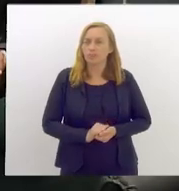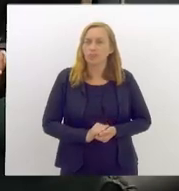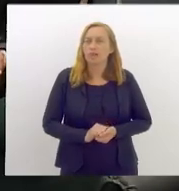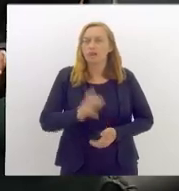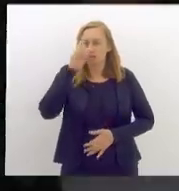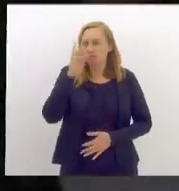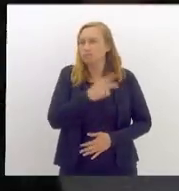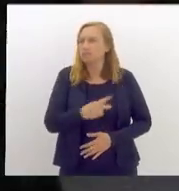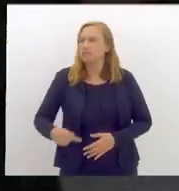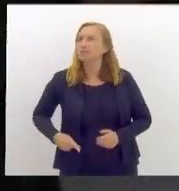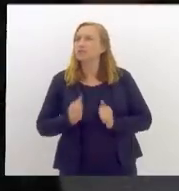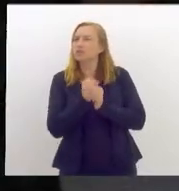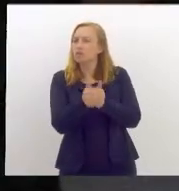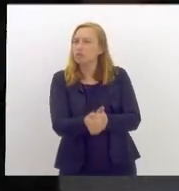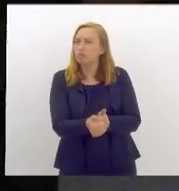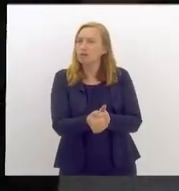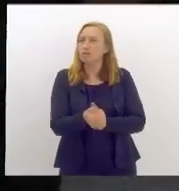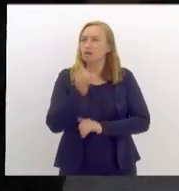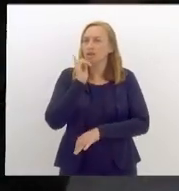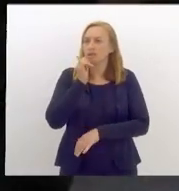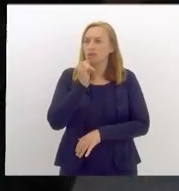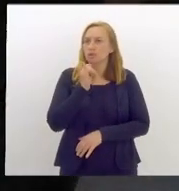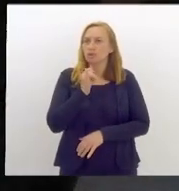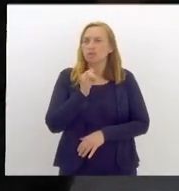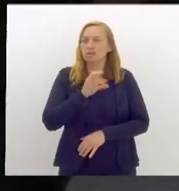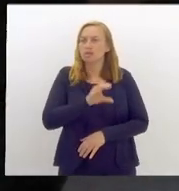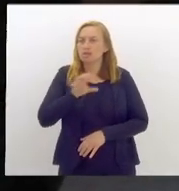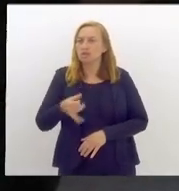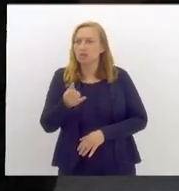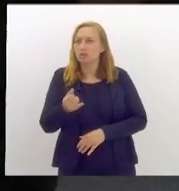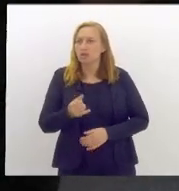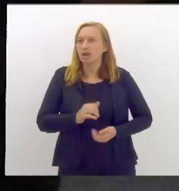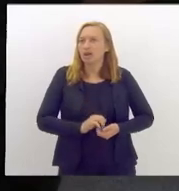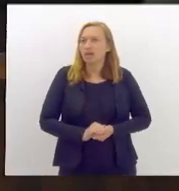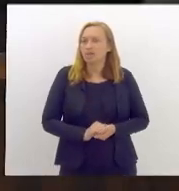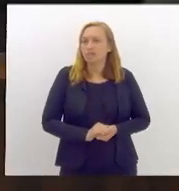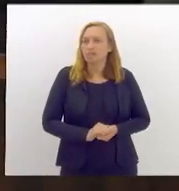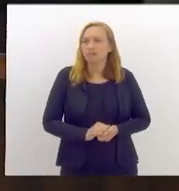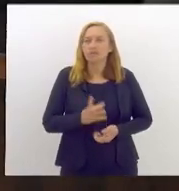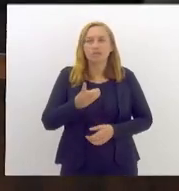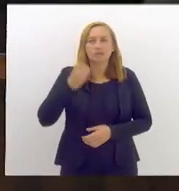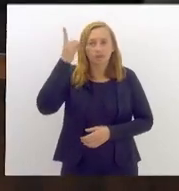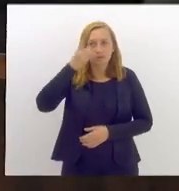senhor presidente acompanha o Aparecido eminente relatora ccj Deputado Chico Machado